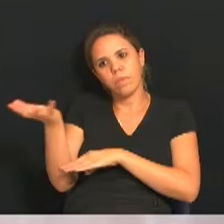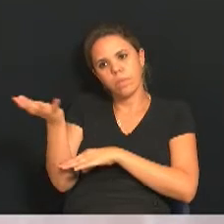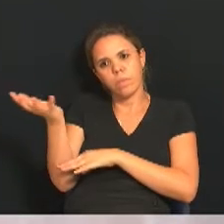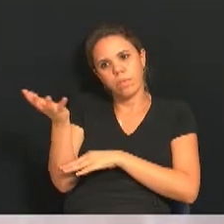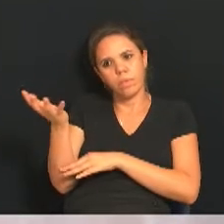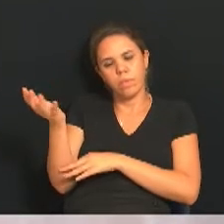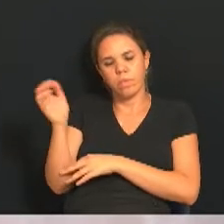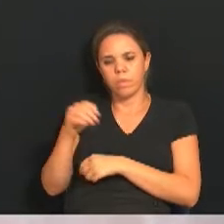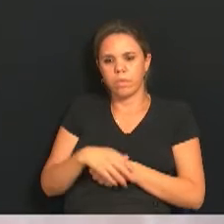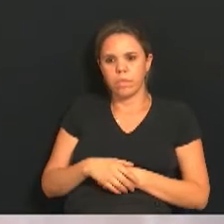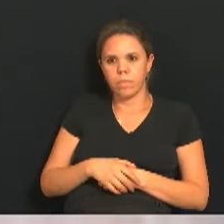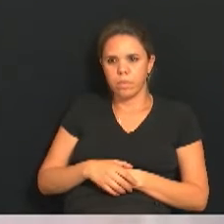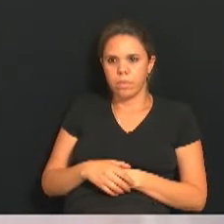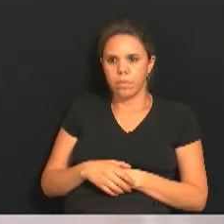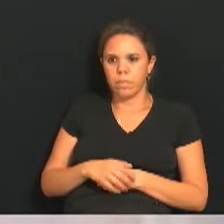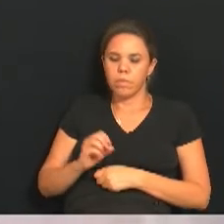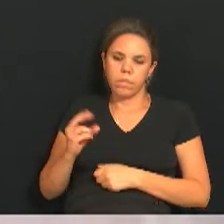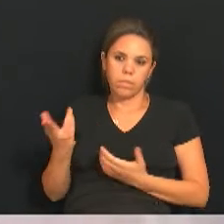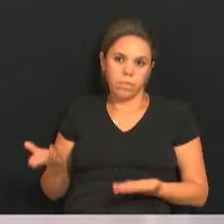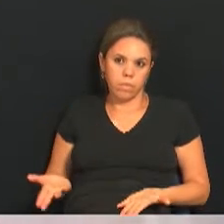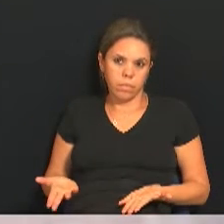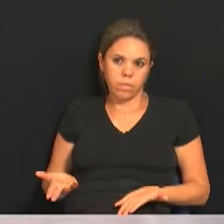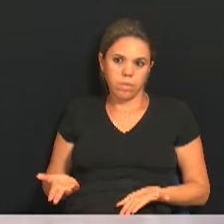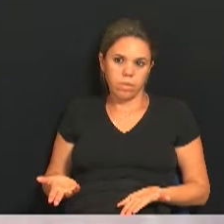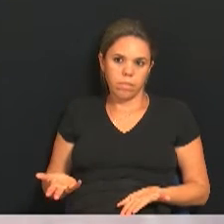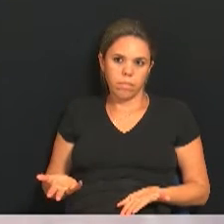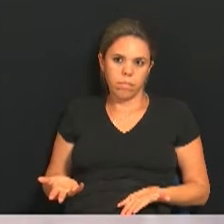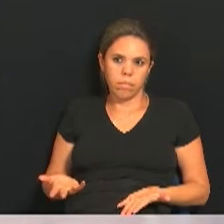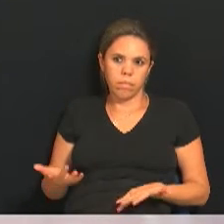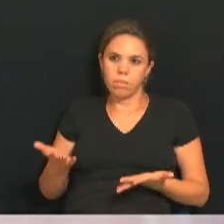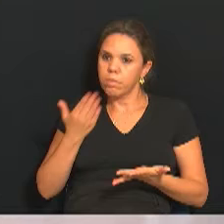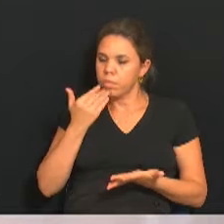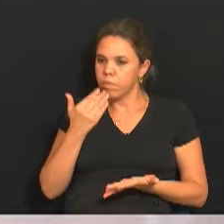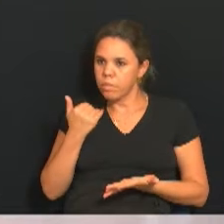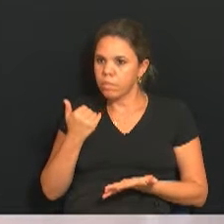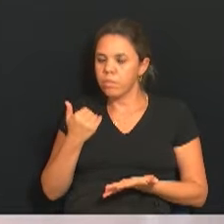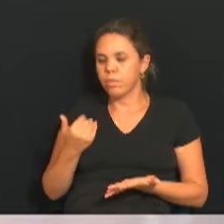rua. Ou seja, dar esmola é alimentar a pobreza.